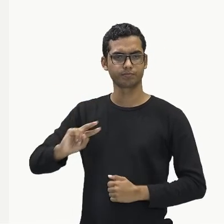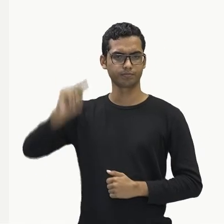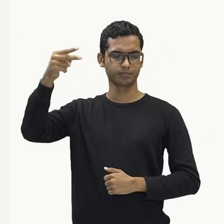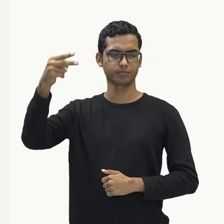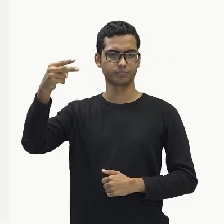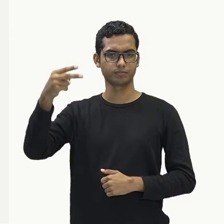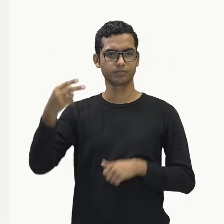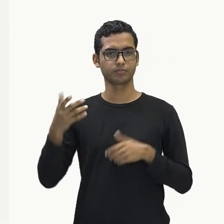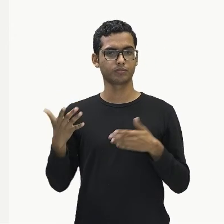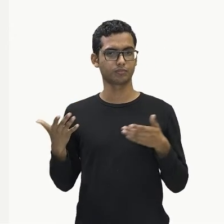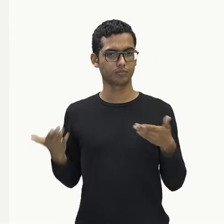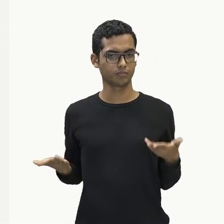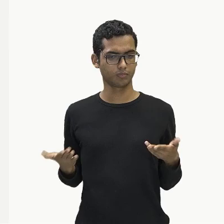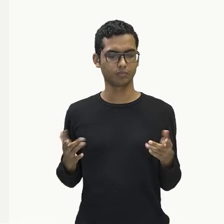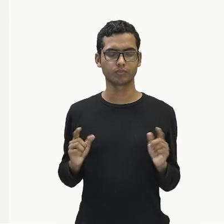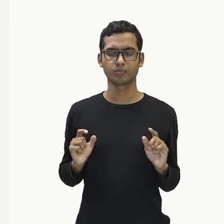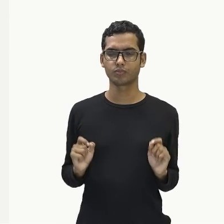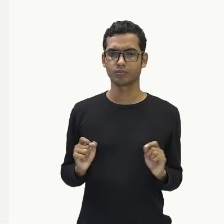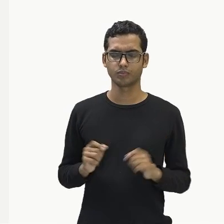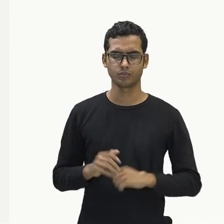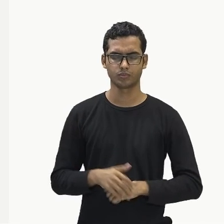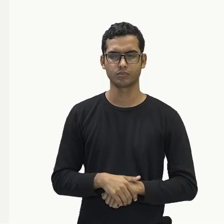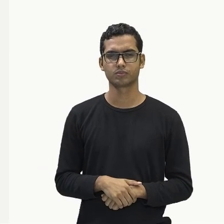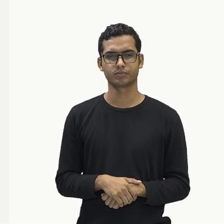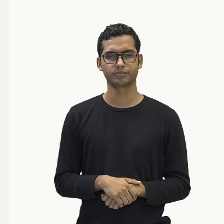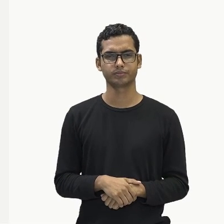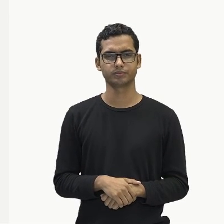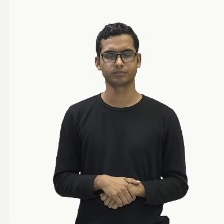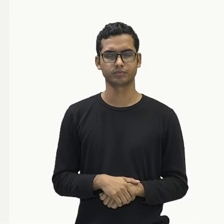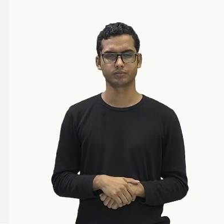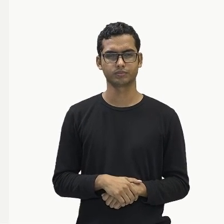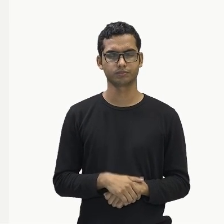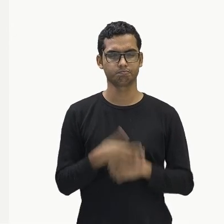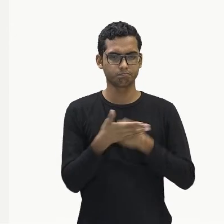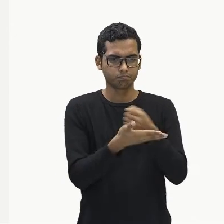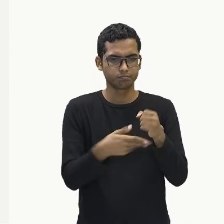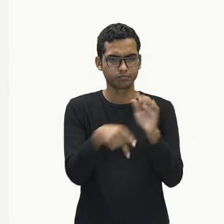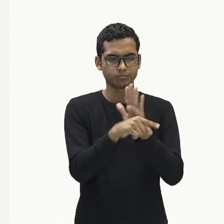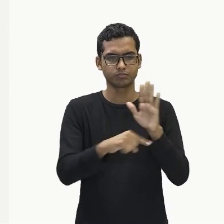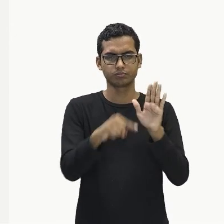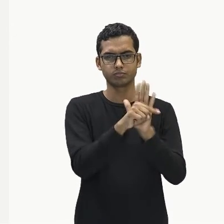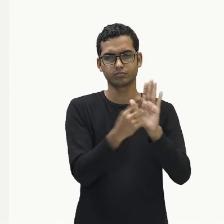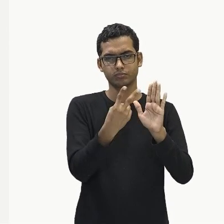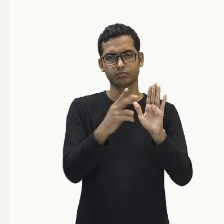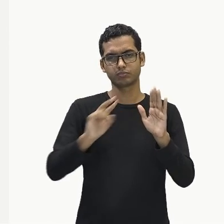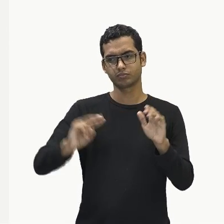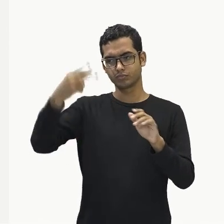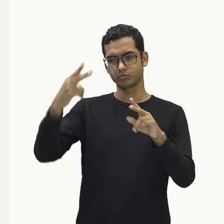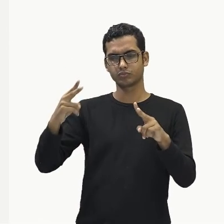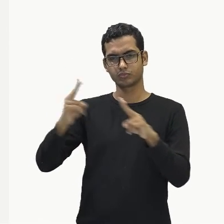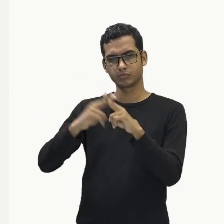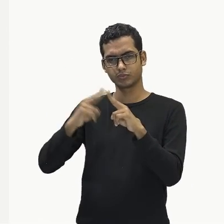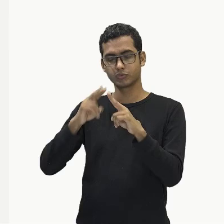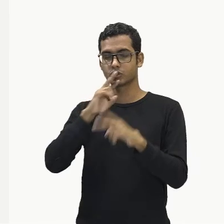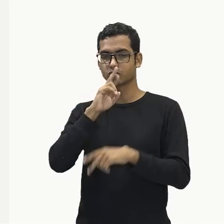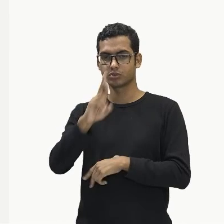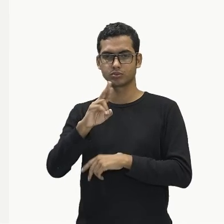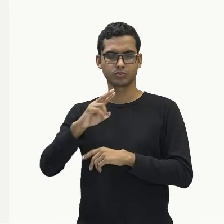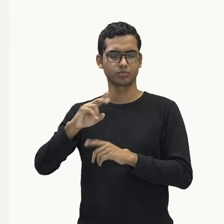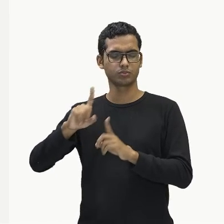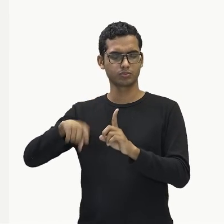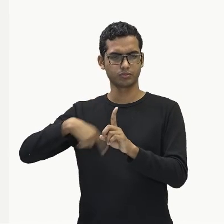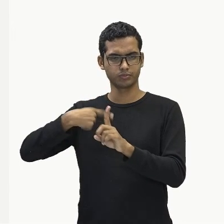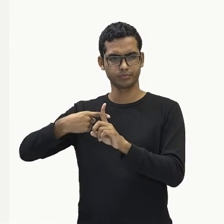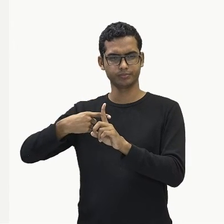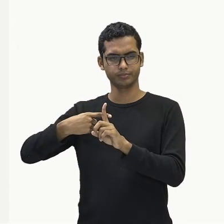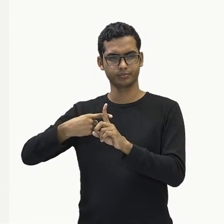Então, nesse caso aqui, ó, base negativa expoente pá, resultado positivo.